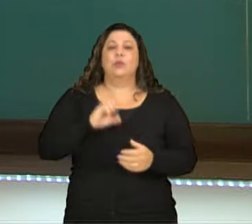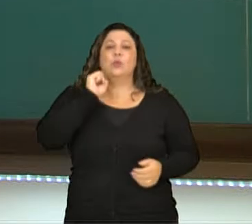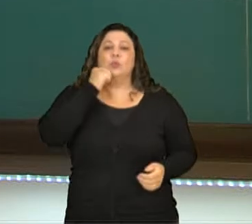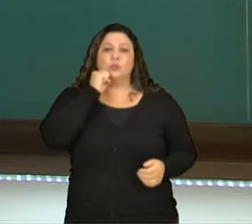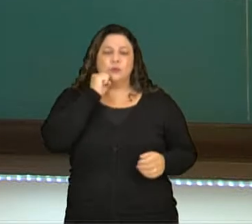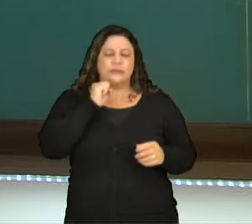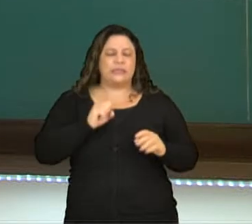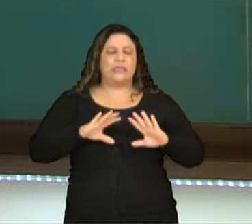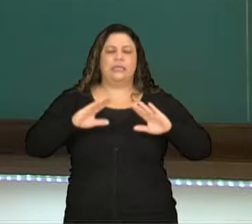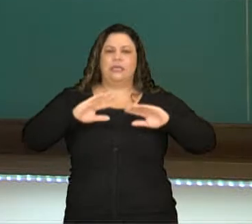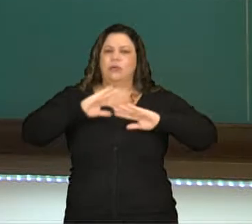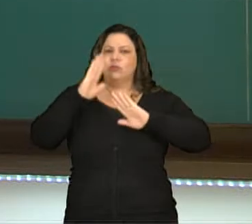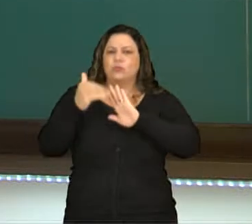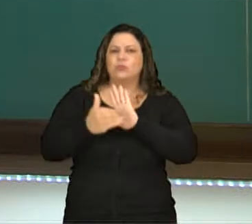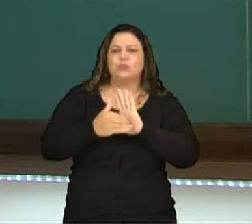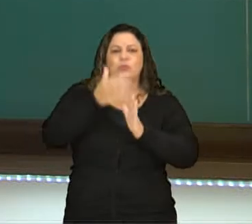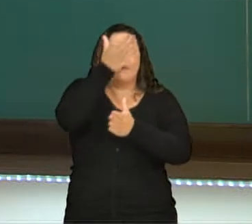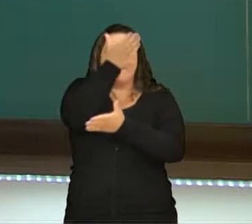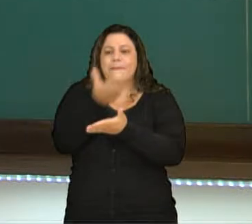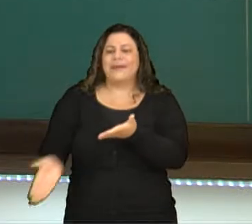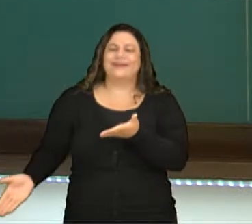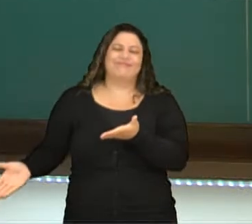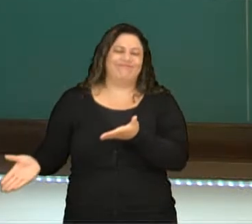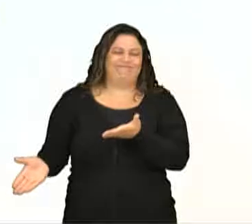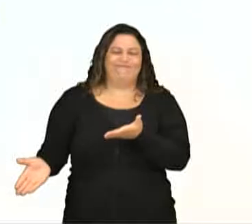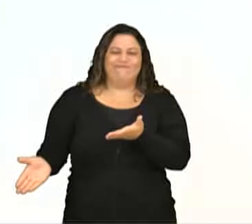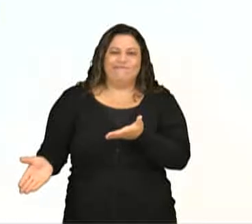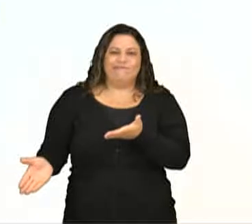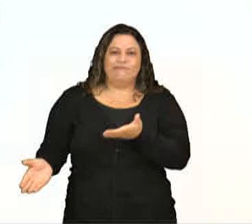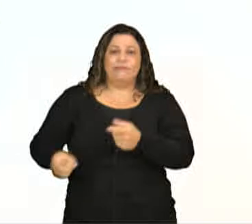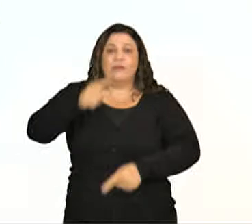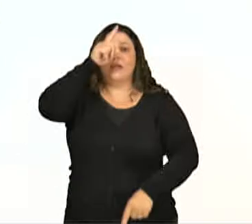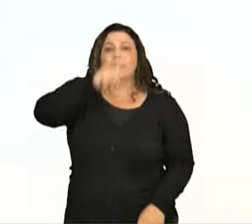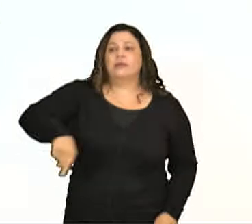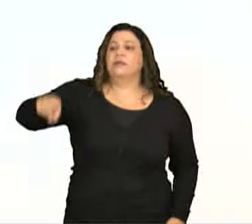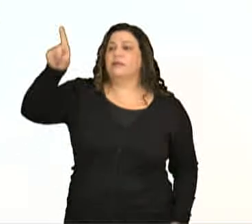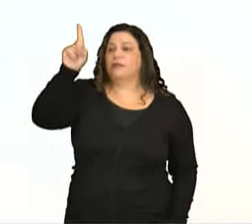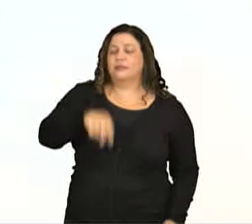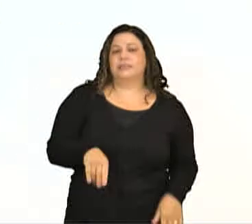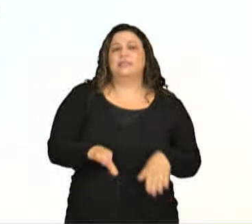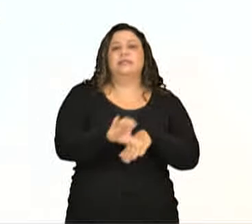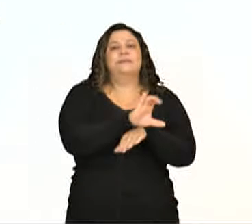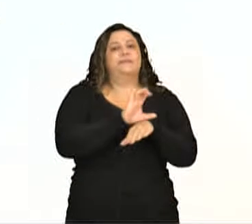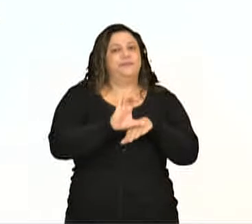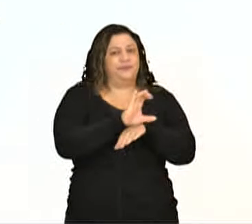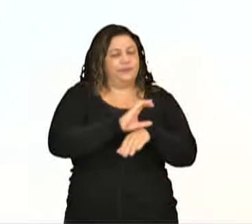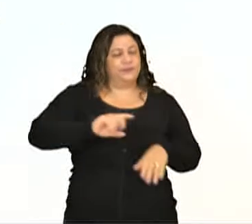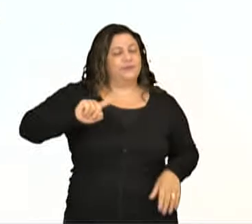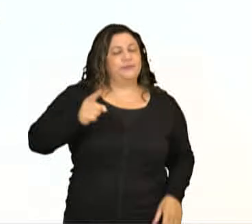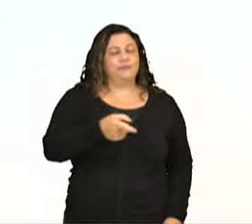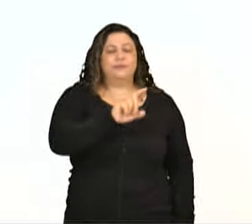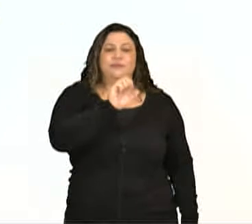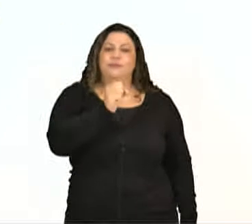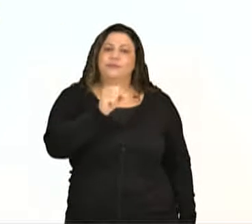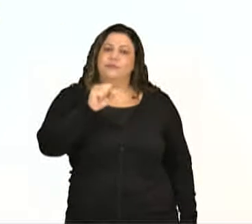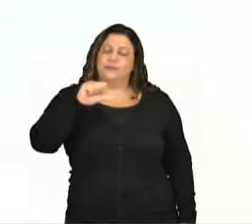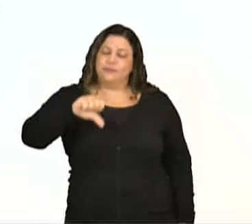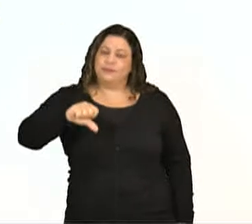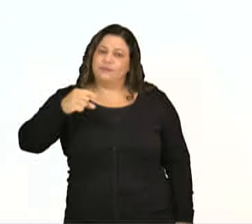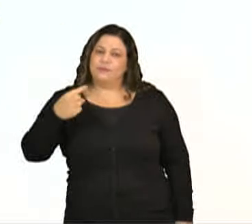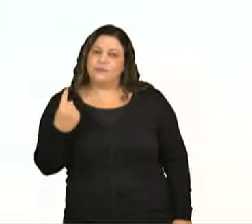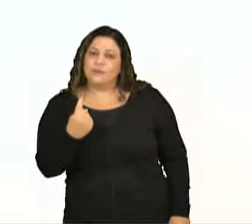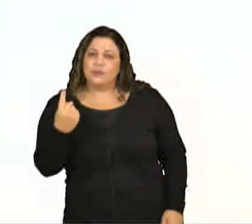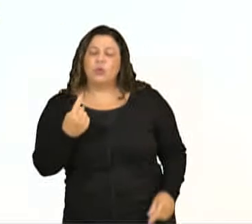o Poder Legislativo perdeu toda a sua força. Cancelou a Constituição de 1891 sob a alegação de